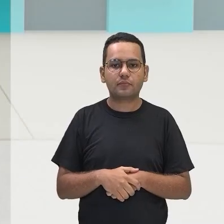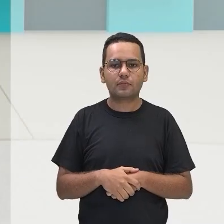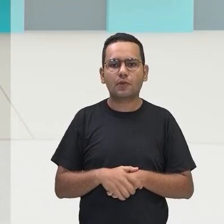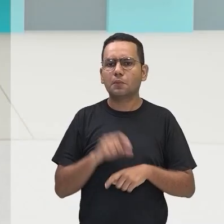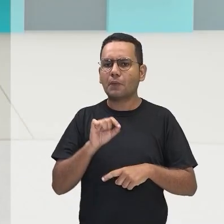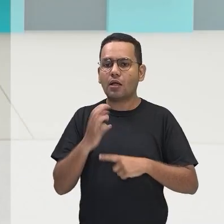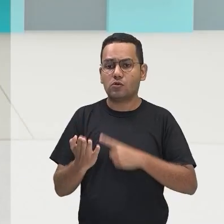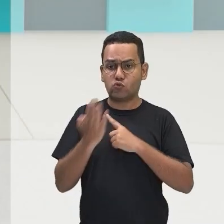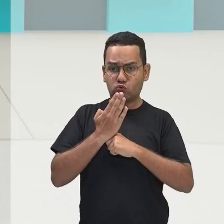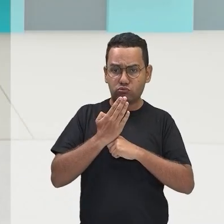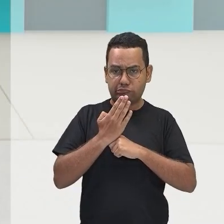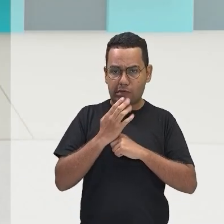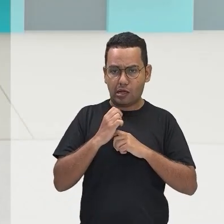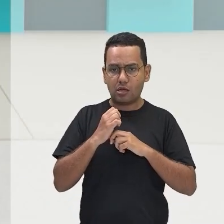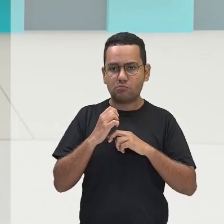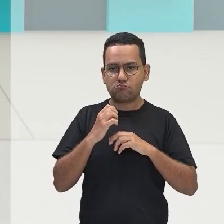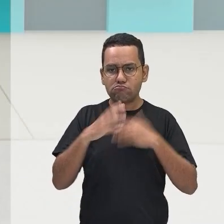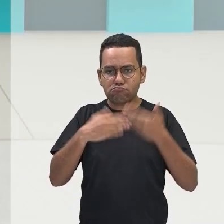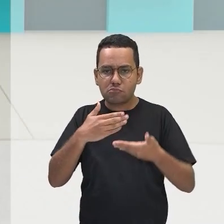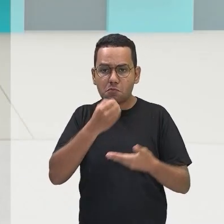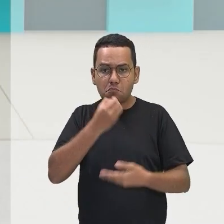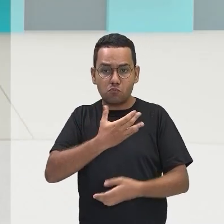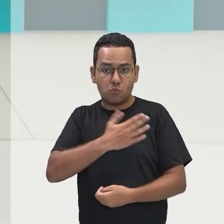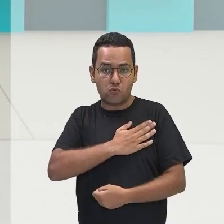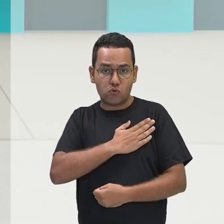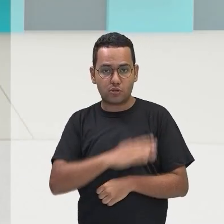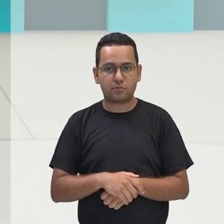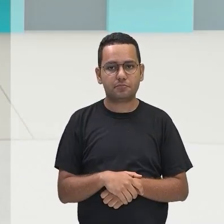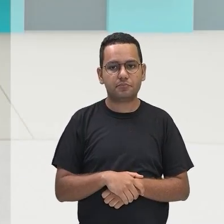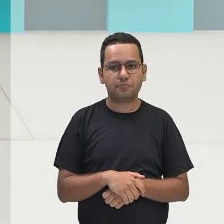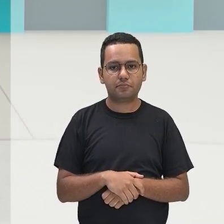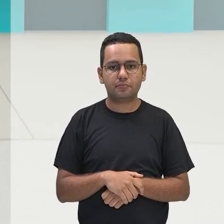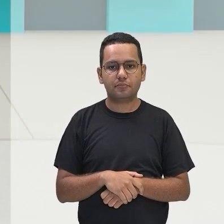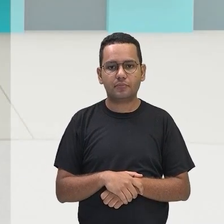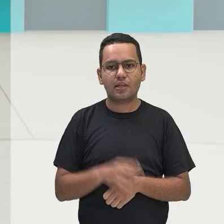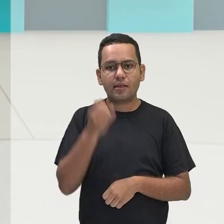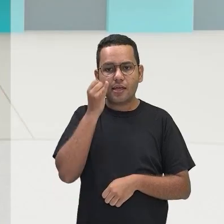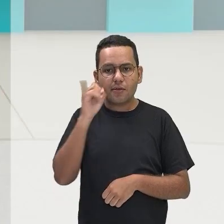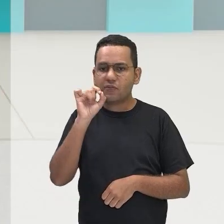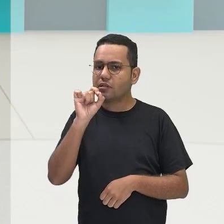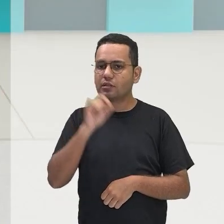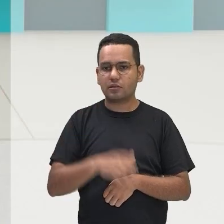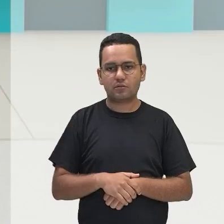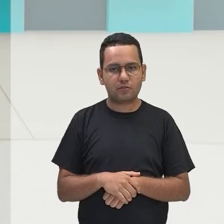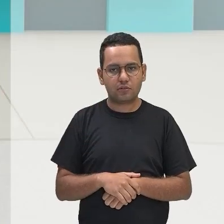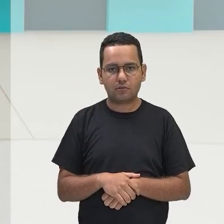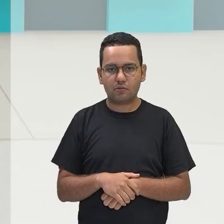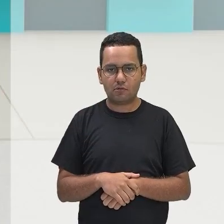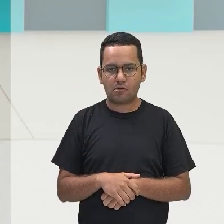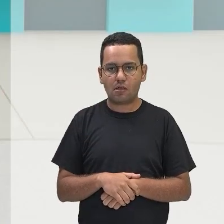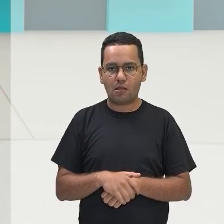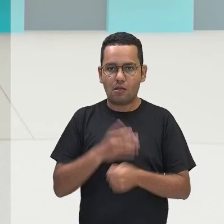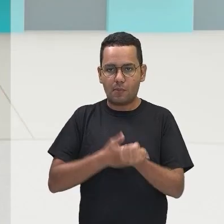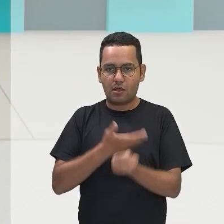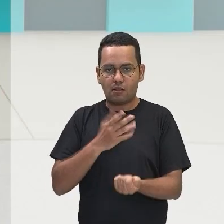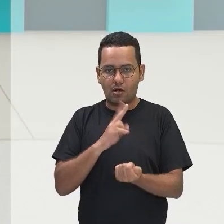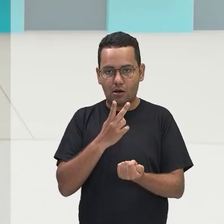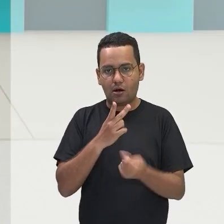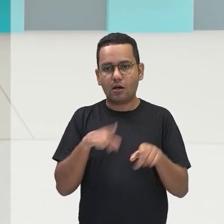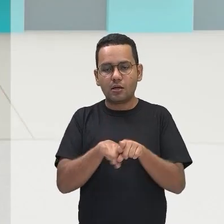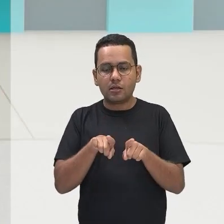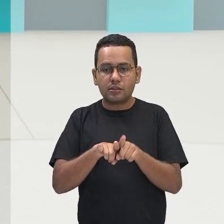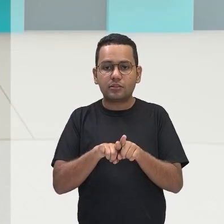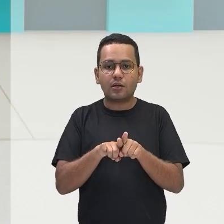músculo cardíaco, que é quem? O coração. Além de reduzir a pressão arterial e aumentar os níveis de quê? Do